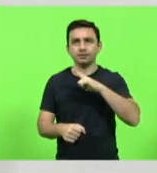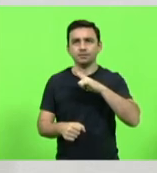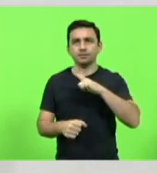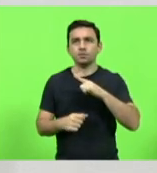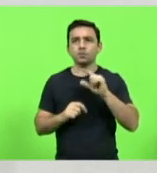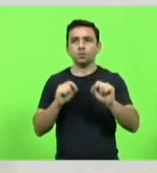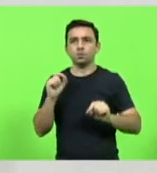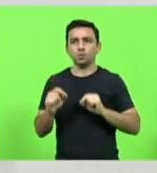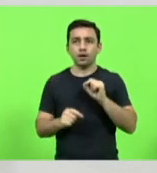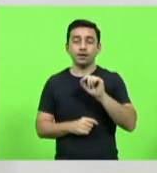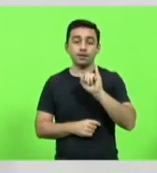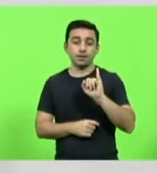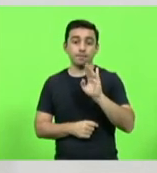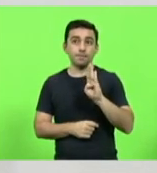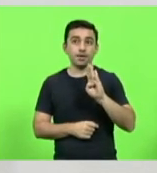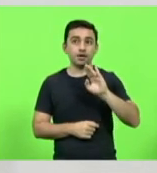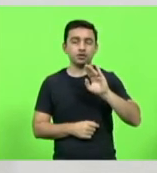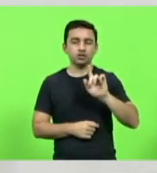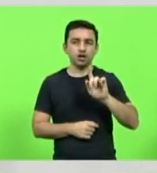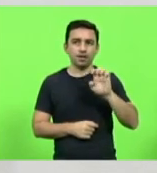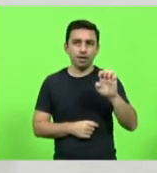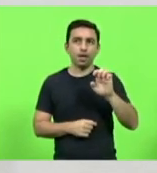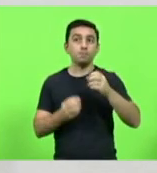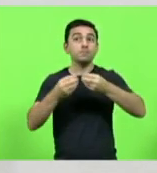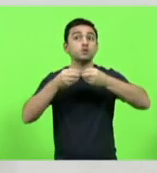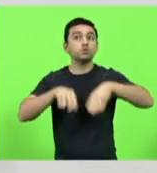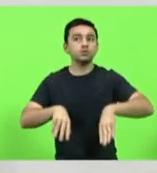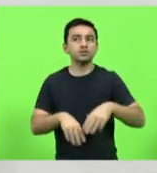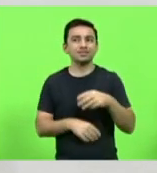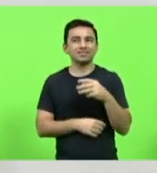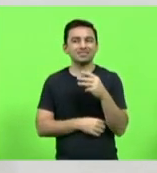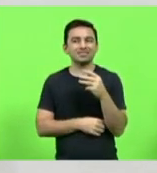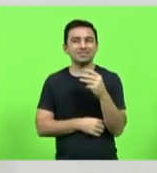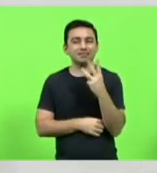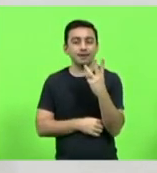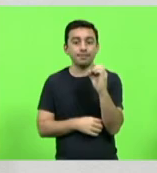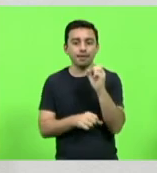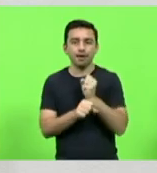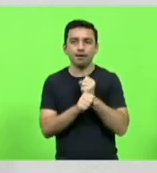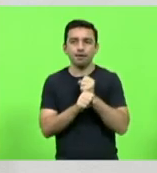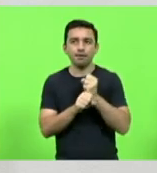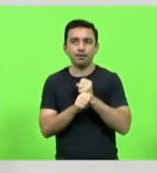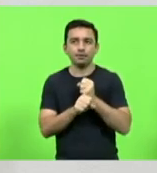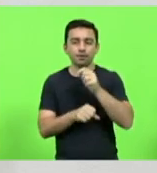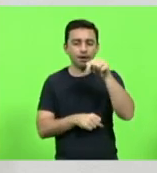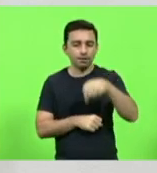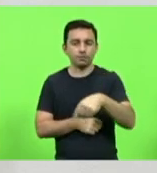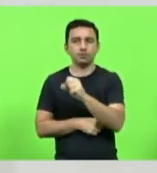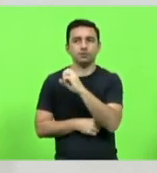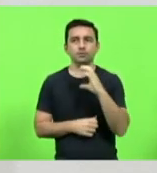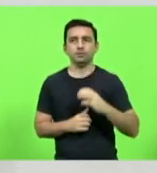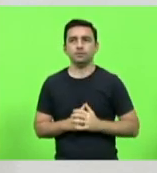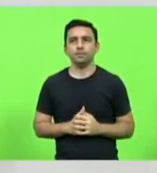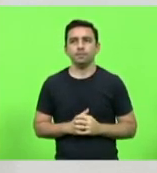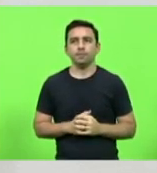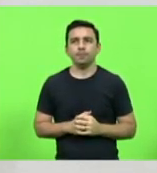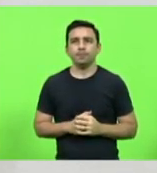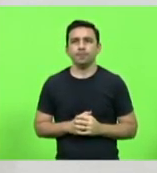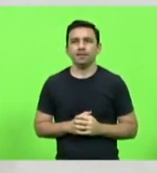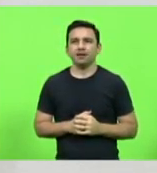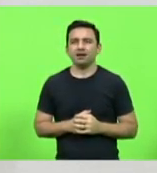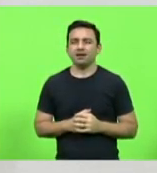que delimitou pelo IBGE um prejuízo de 30 anos para Santa Catarina. Agora, vim